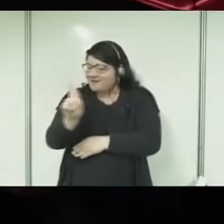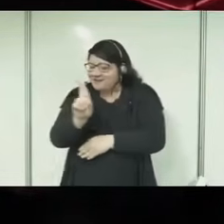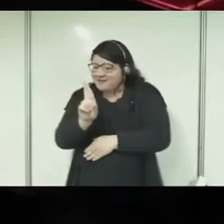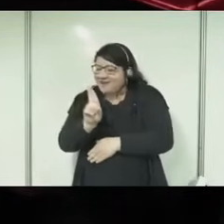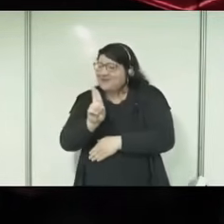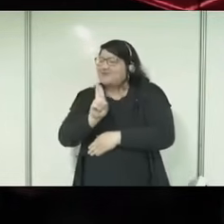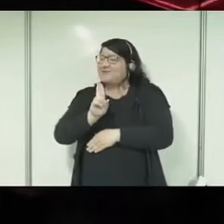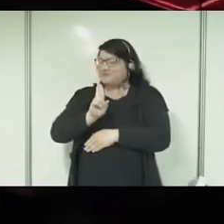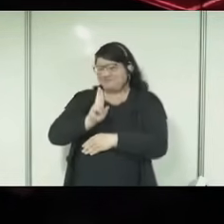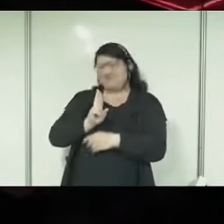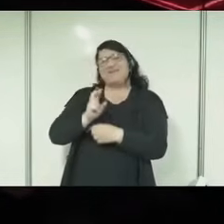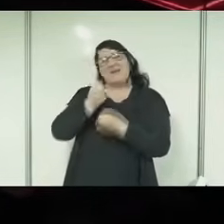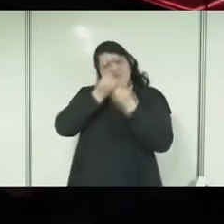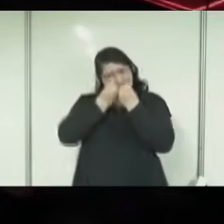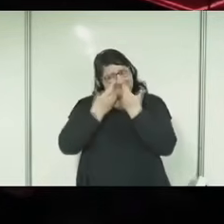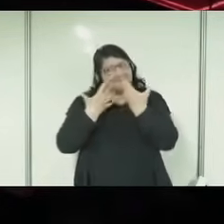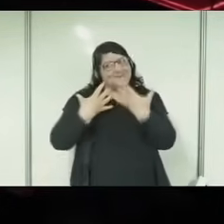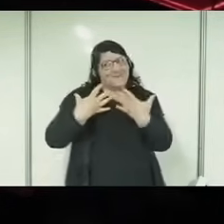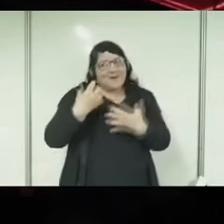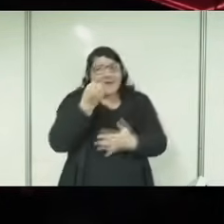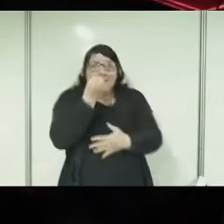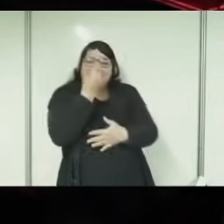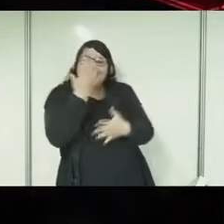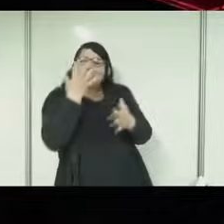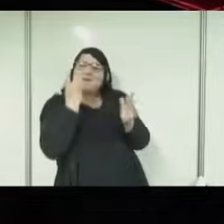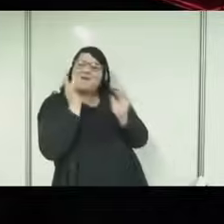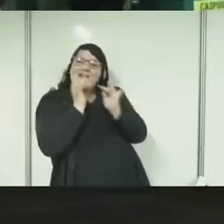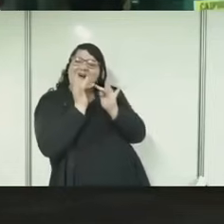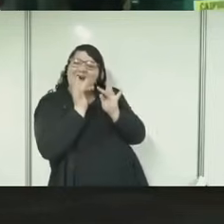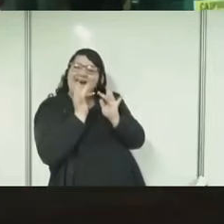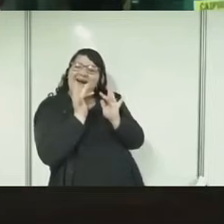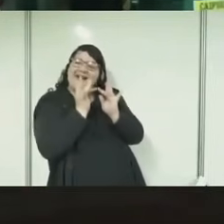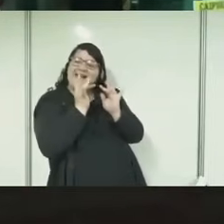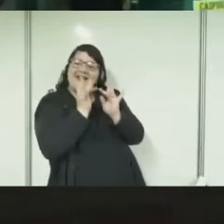É bom, mas bom também é